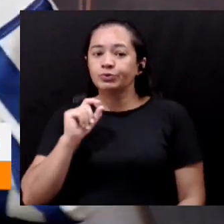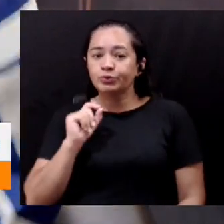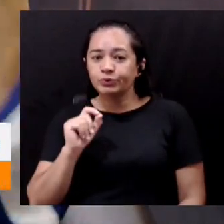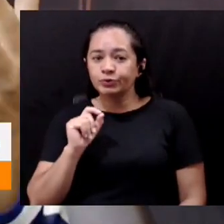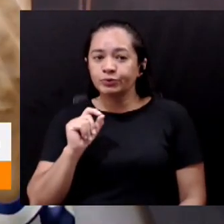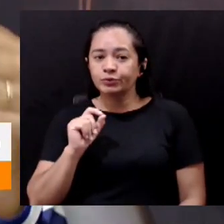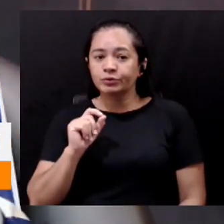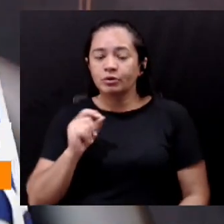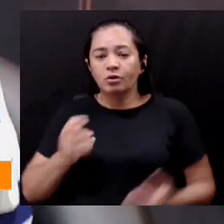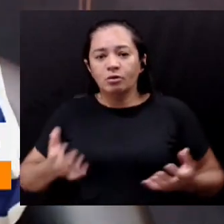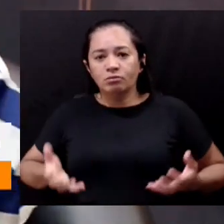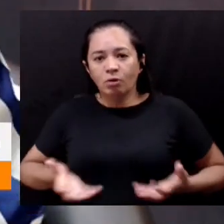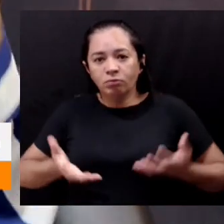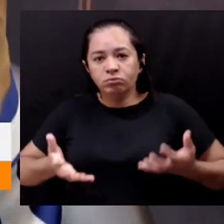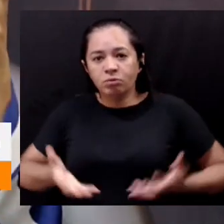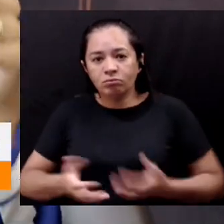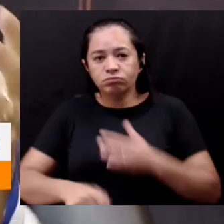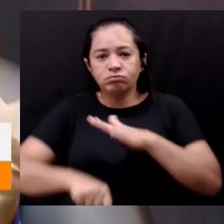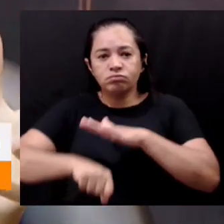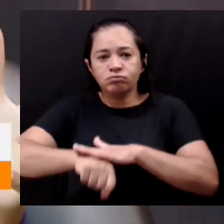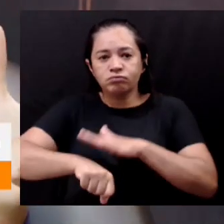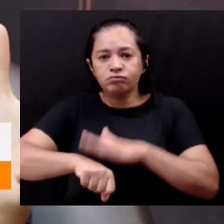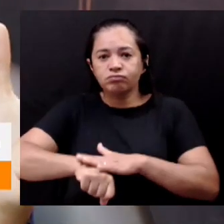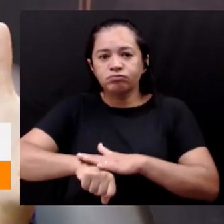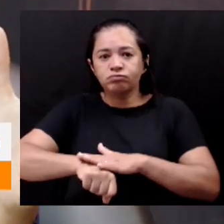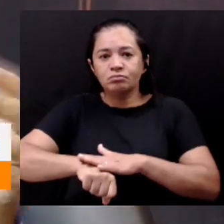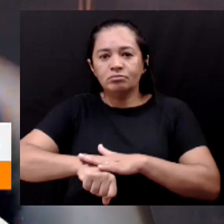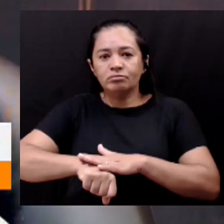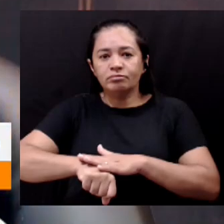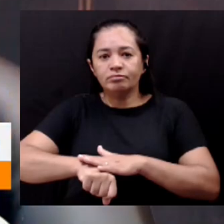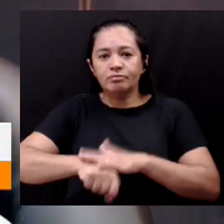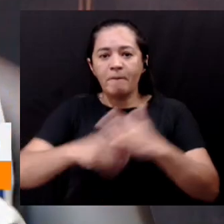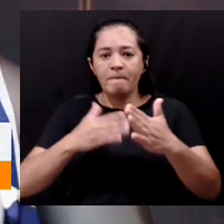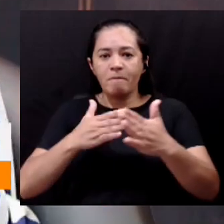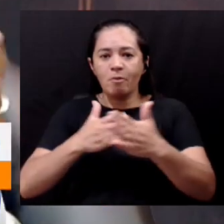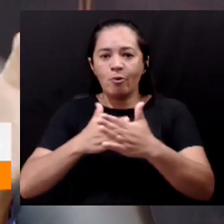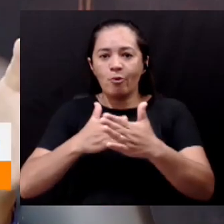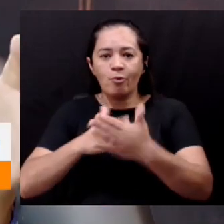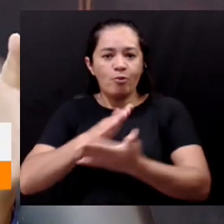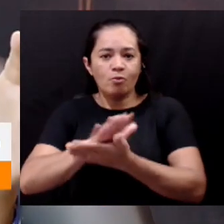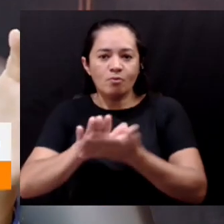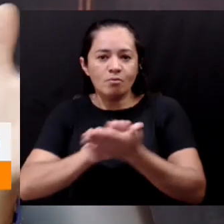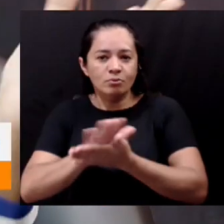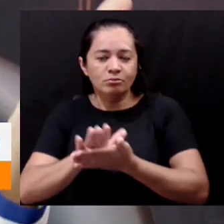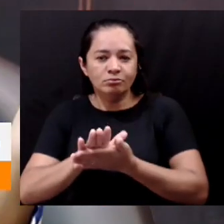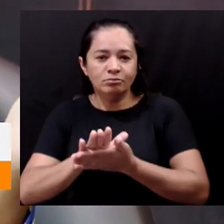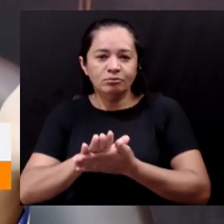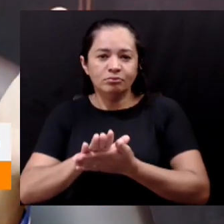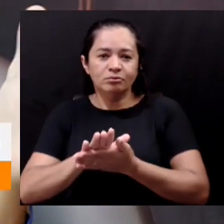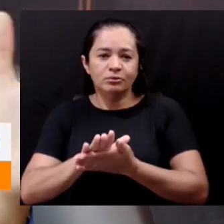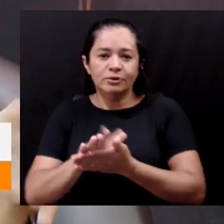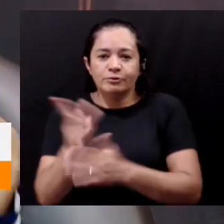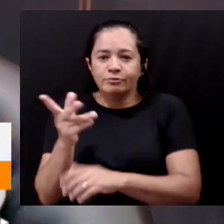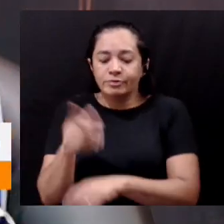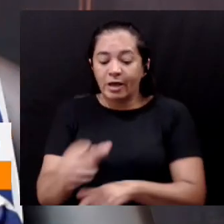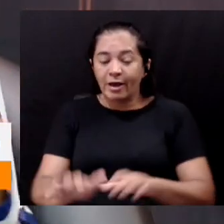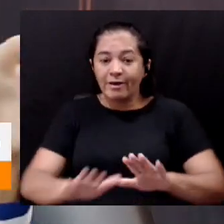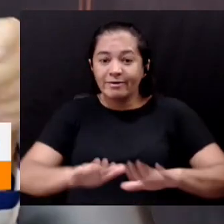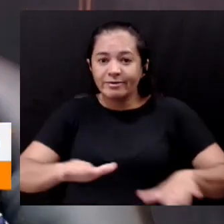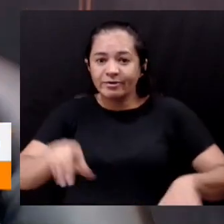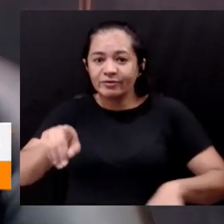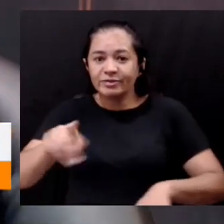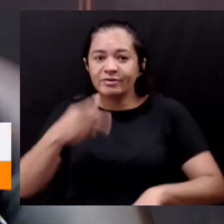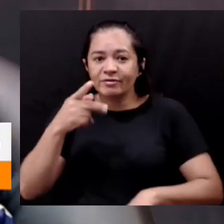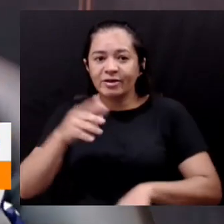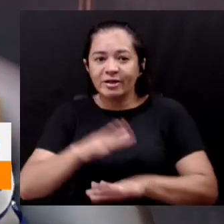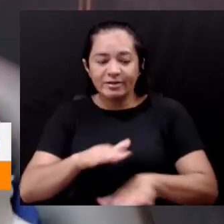de fazer sem limites, né, uhum. e é o impulso da criança. Então a criança, quando você falou da criança, a criança só